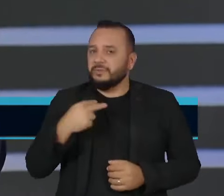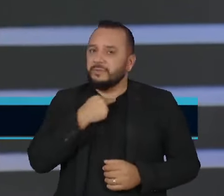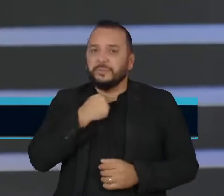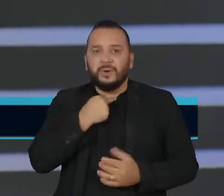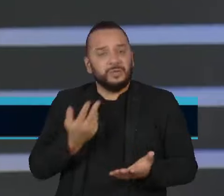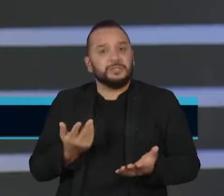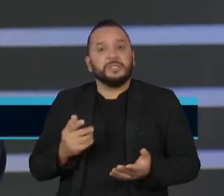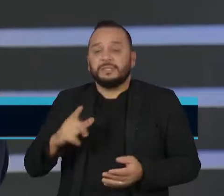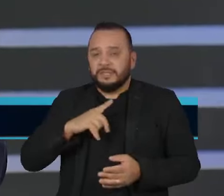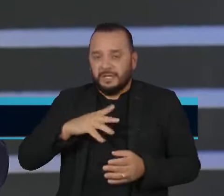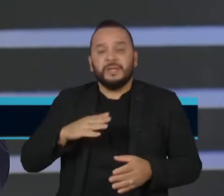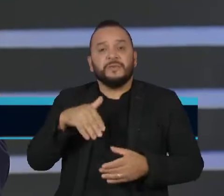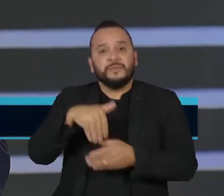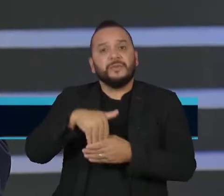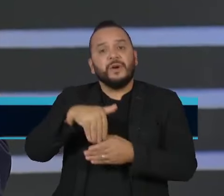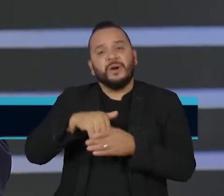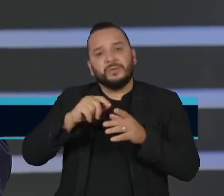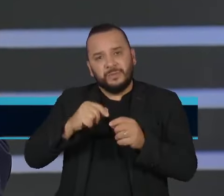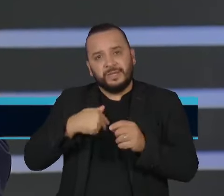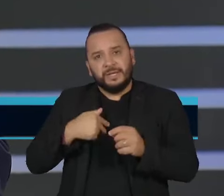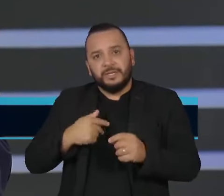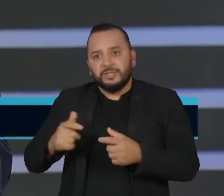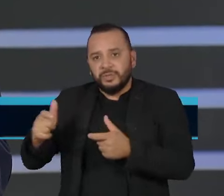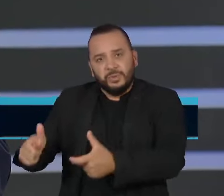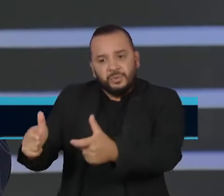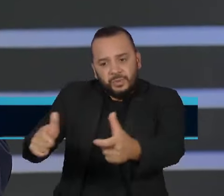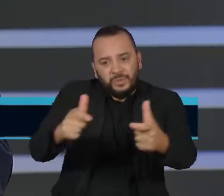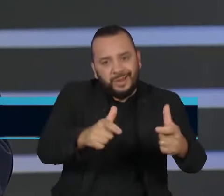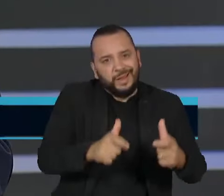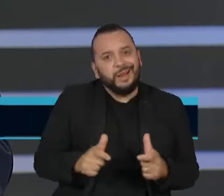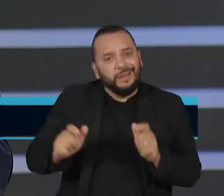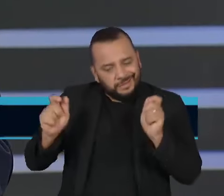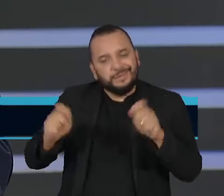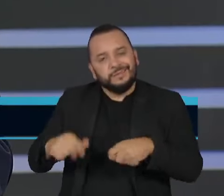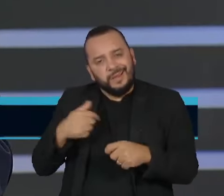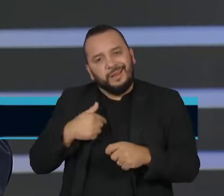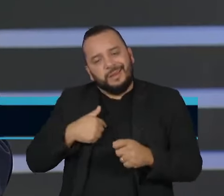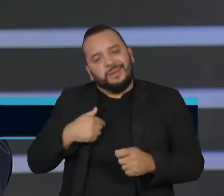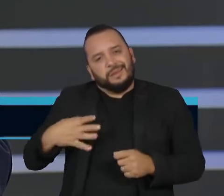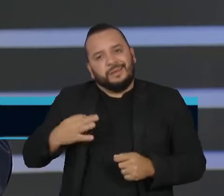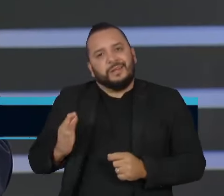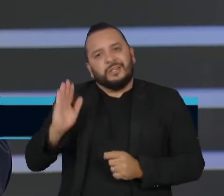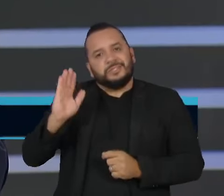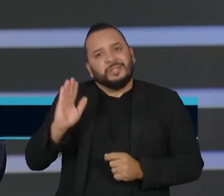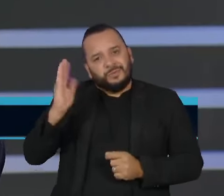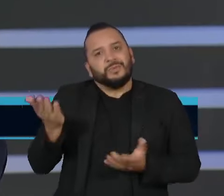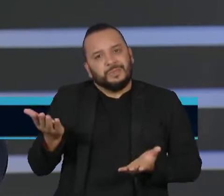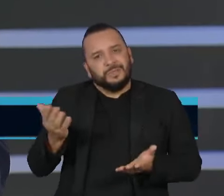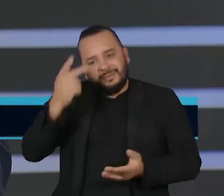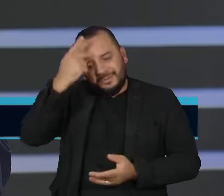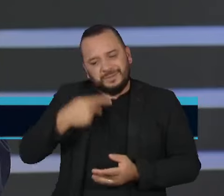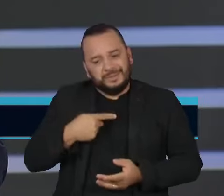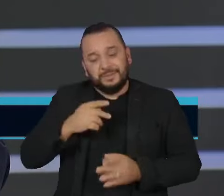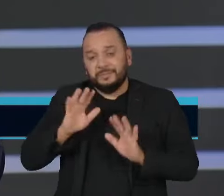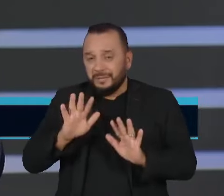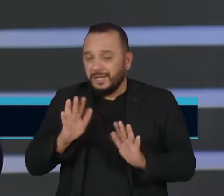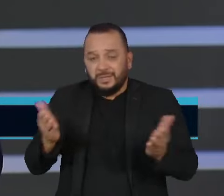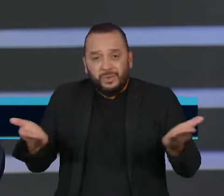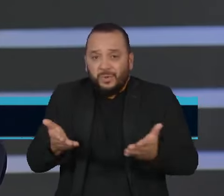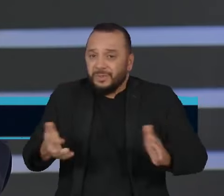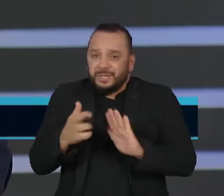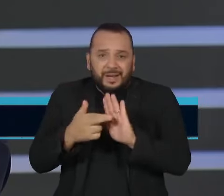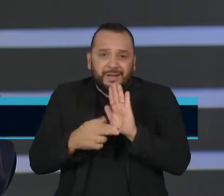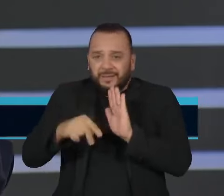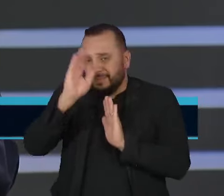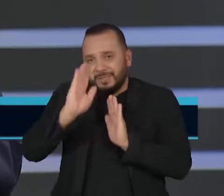voto distrital daria para ter candidatura vula no com nosso sistema de voto é impossível então a tendência é essa e e a